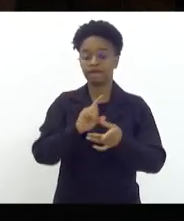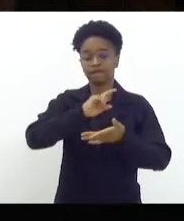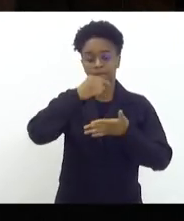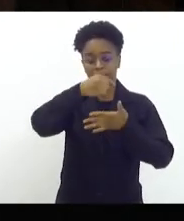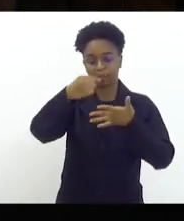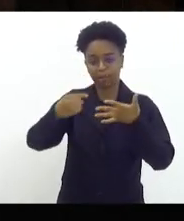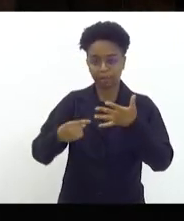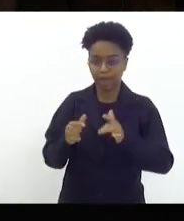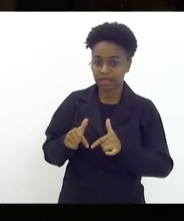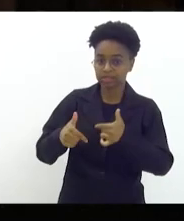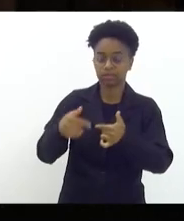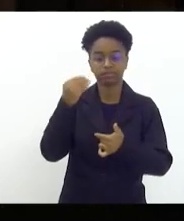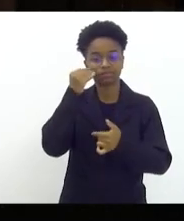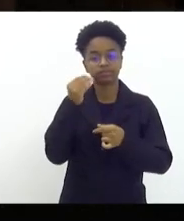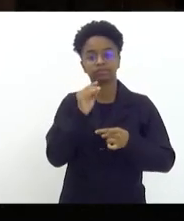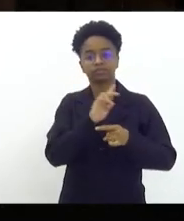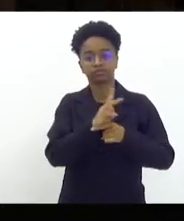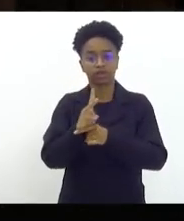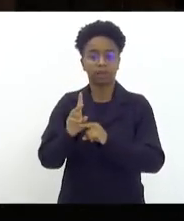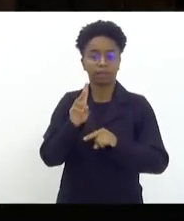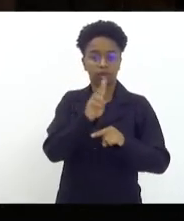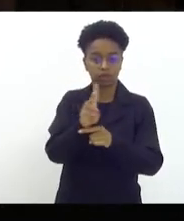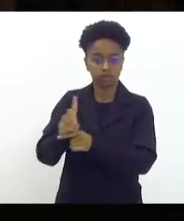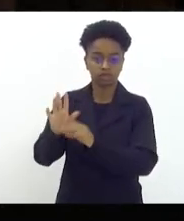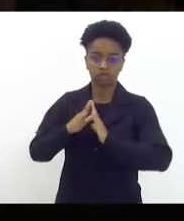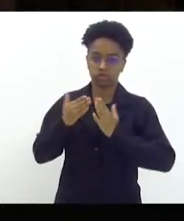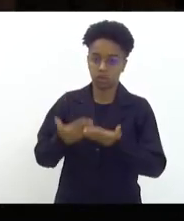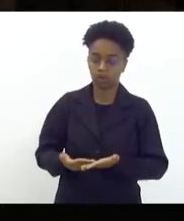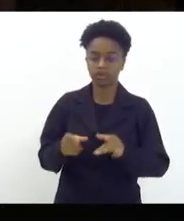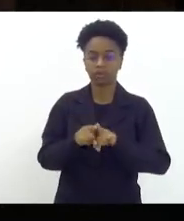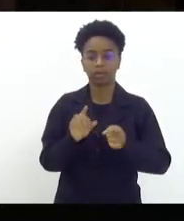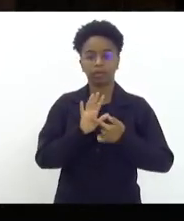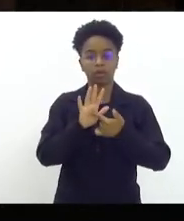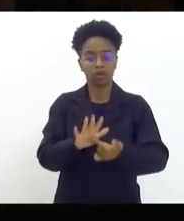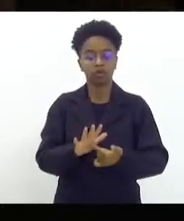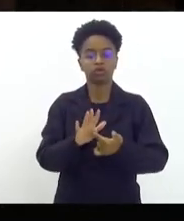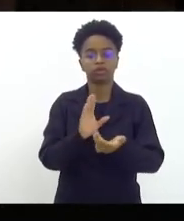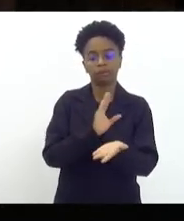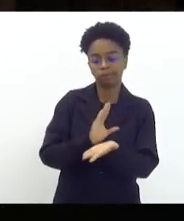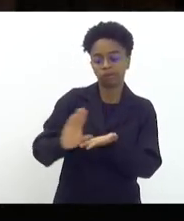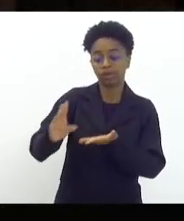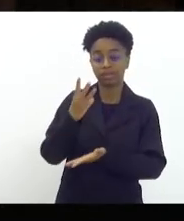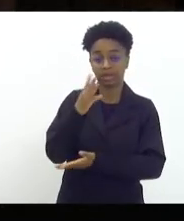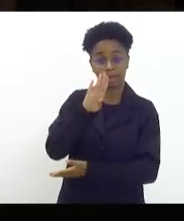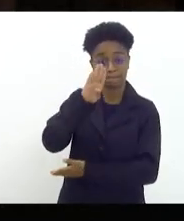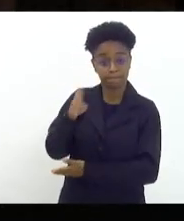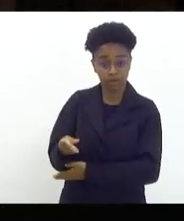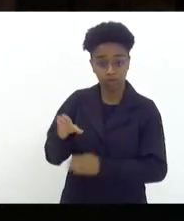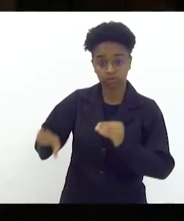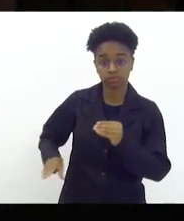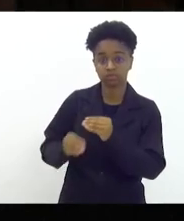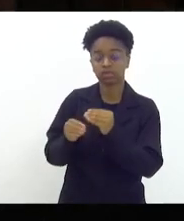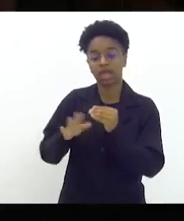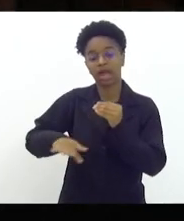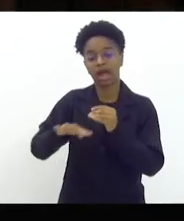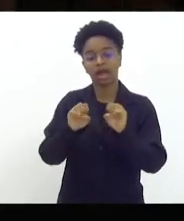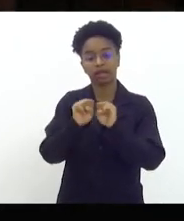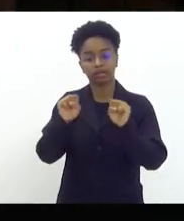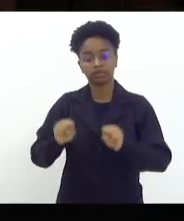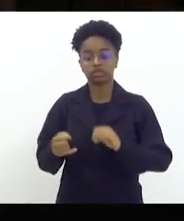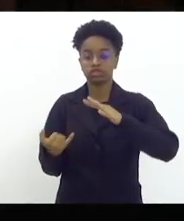e proteção das escolas e disponibilizou recursos da ordem de 3 bilhões para incrementar a infraestrutura